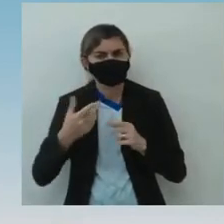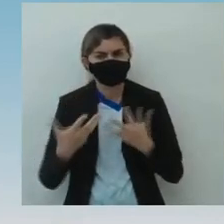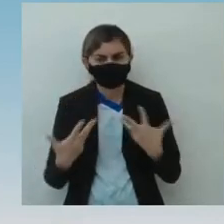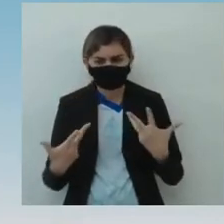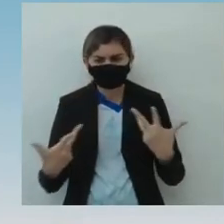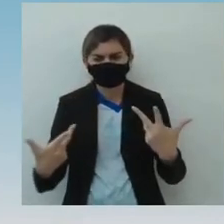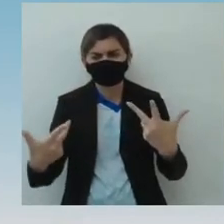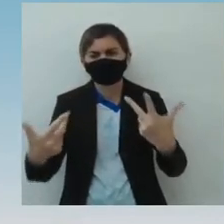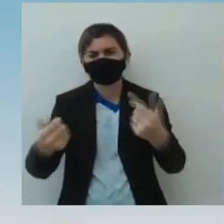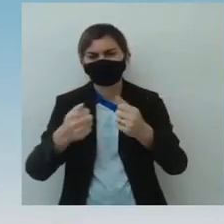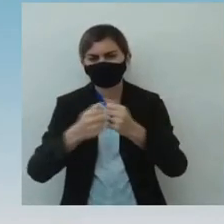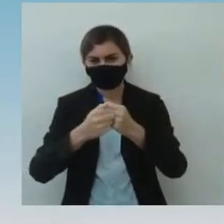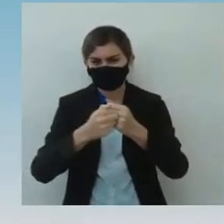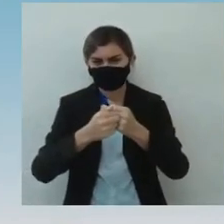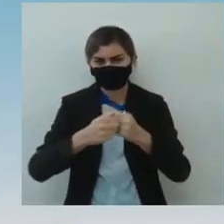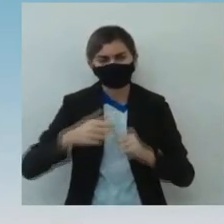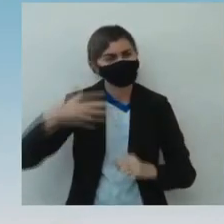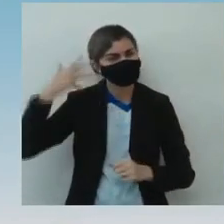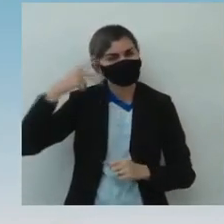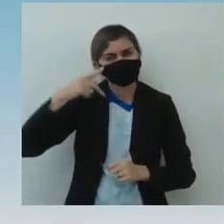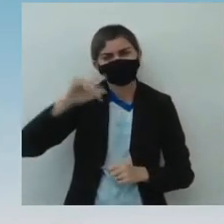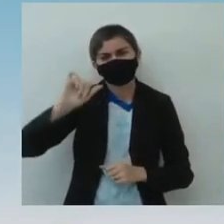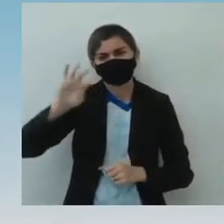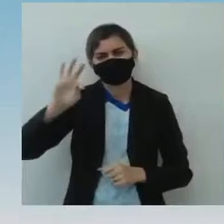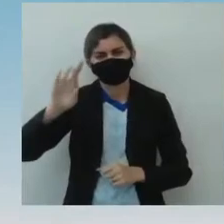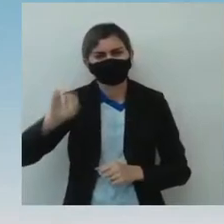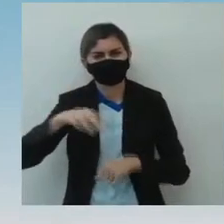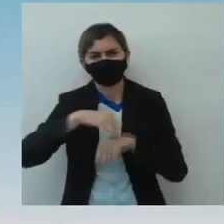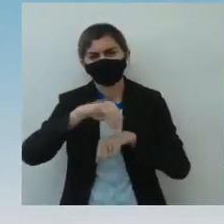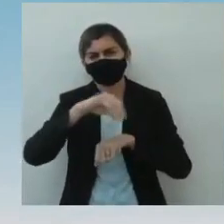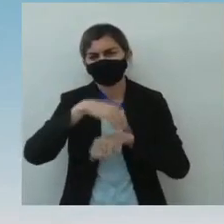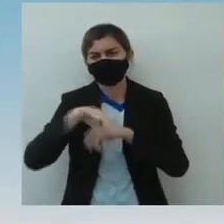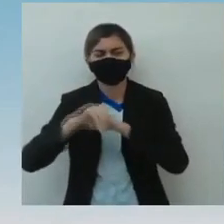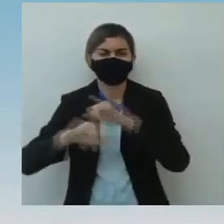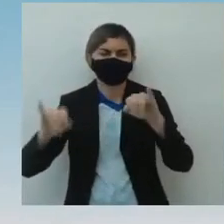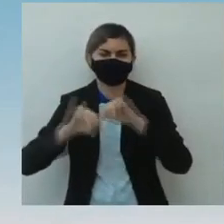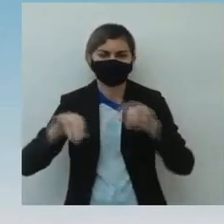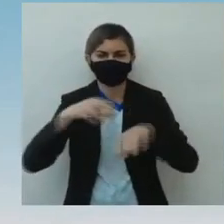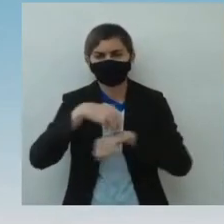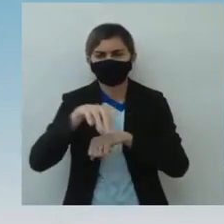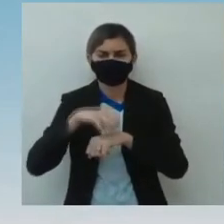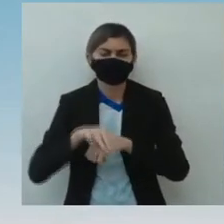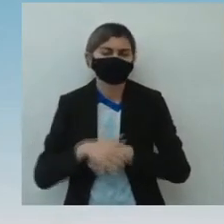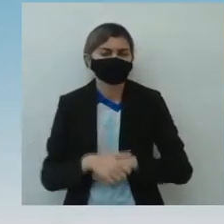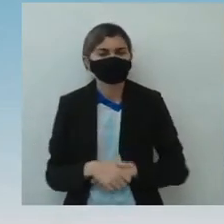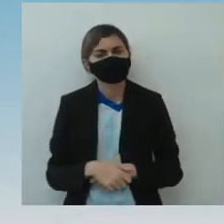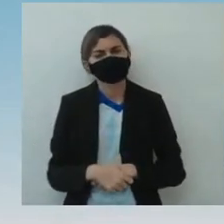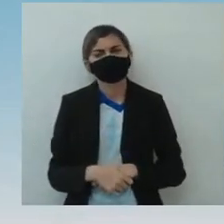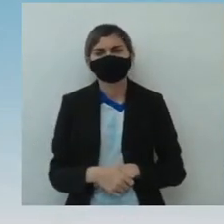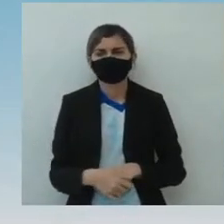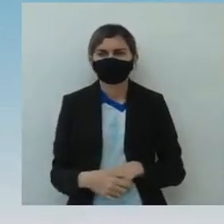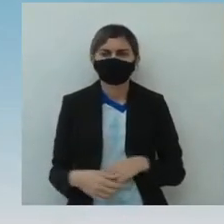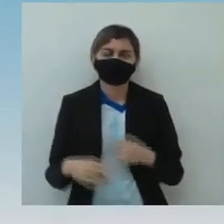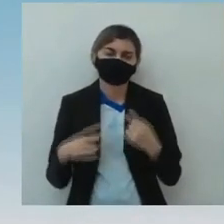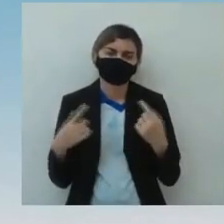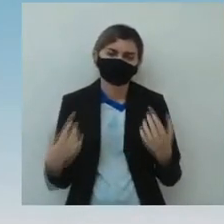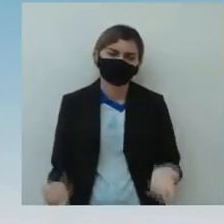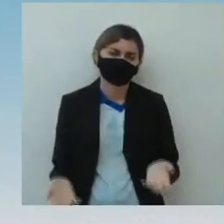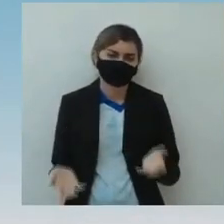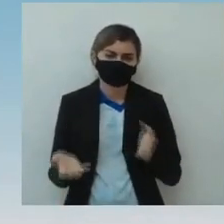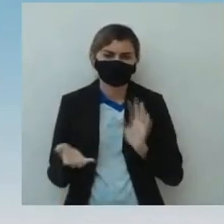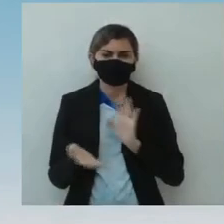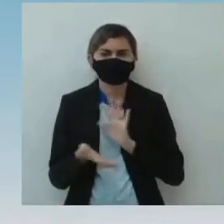para pessoa dele e as palestras para informar da spturis ao Líder o